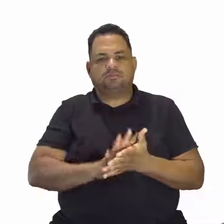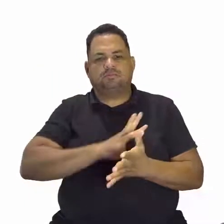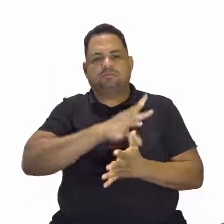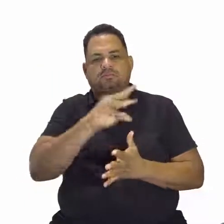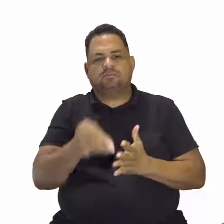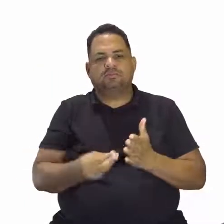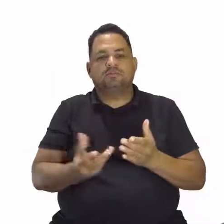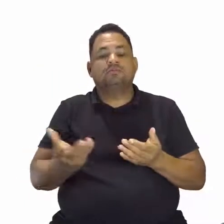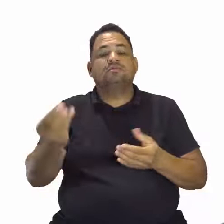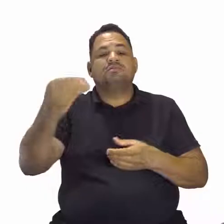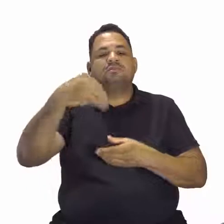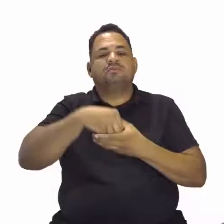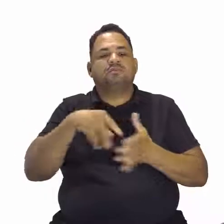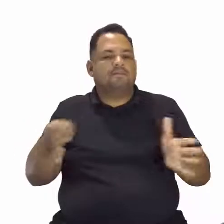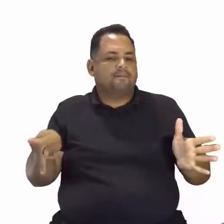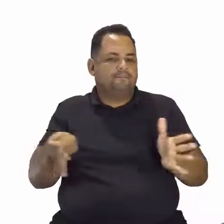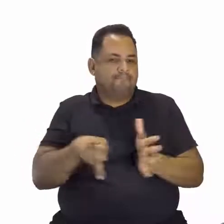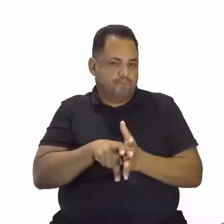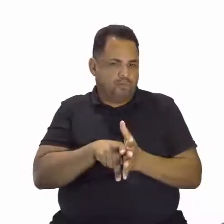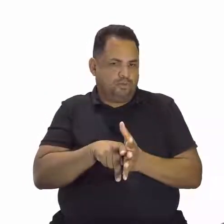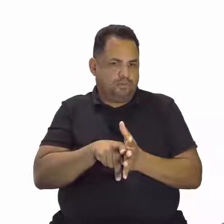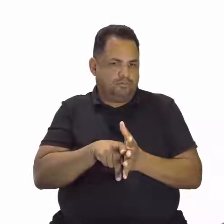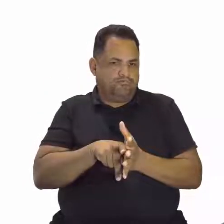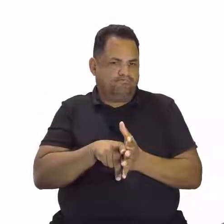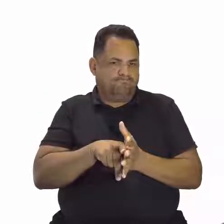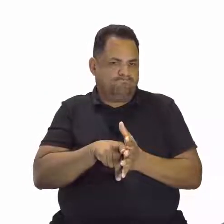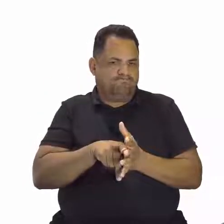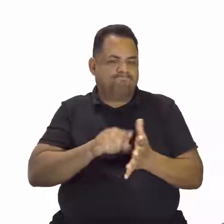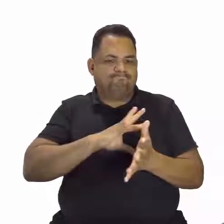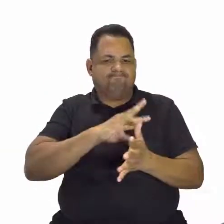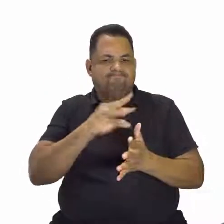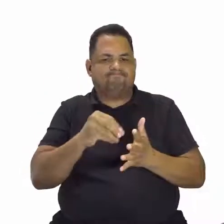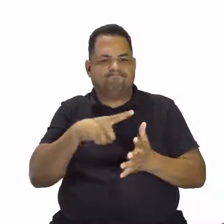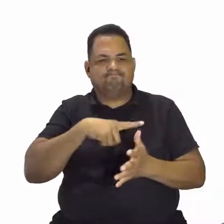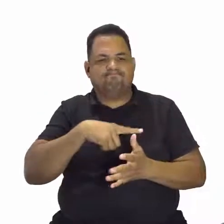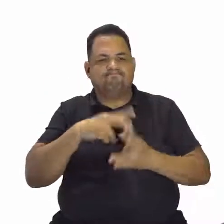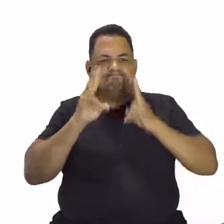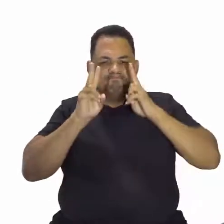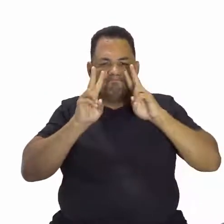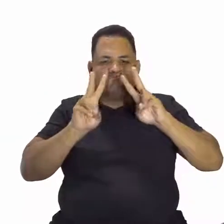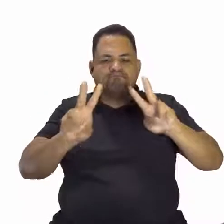da Amazônia, né? Existe essa visão de que...